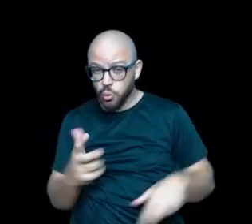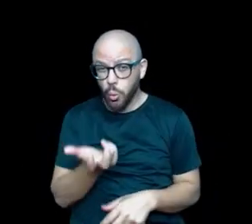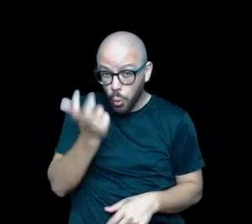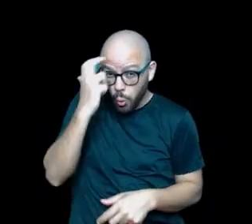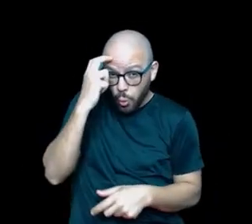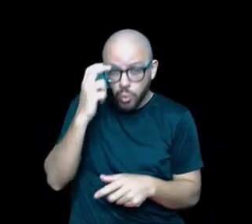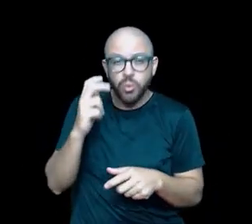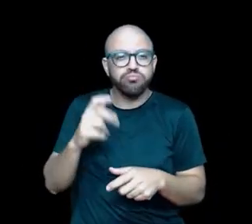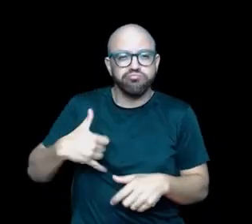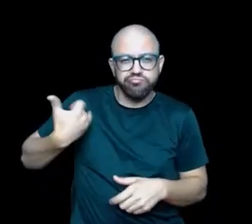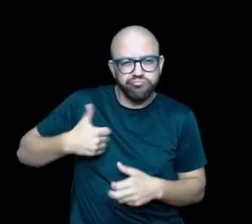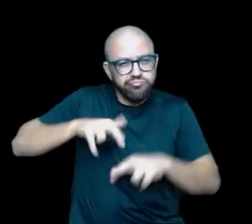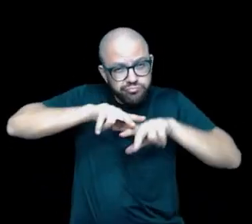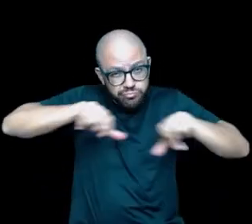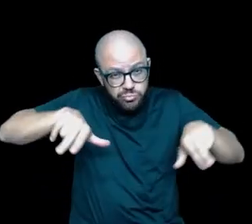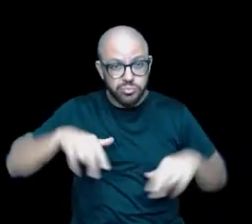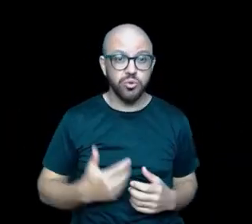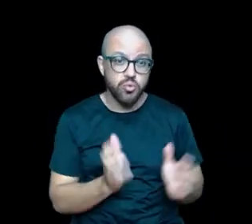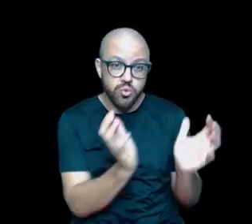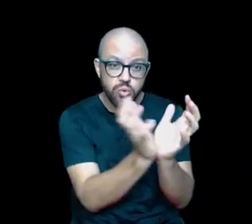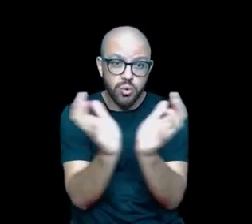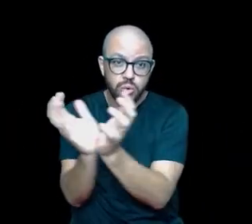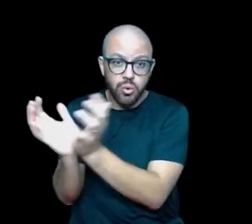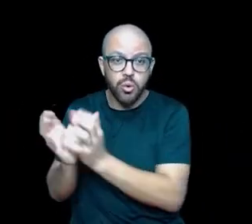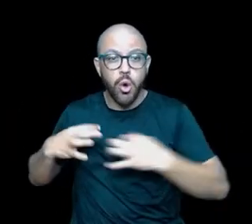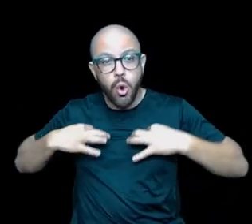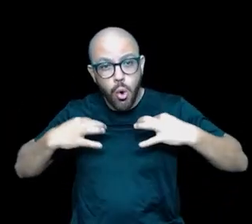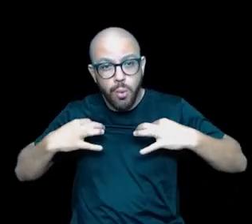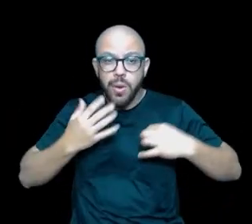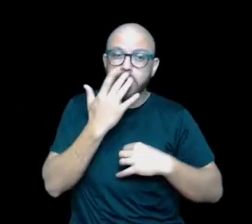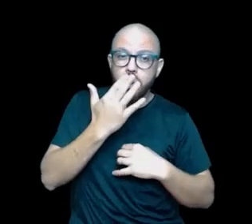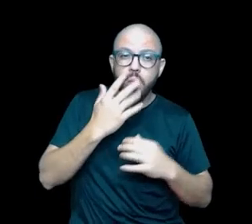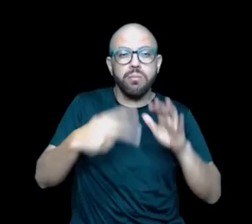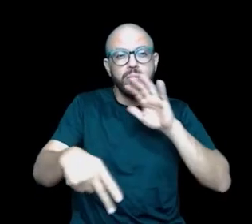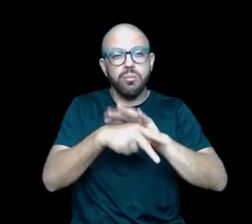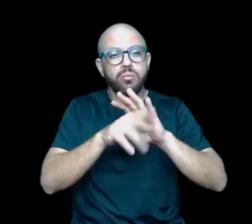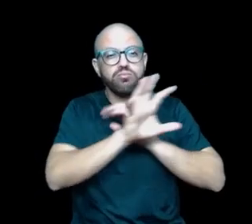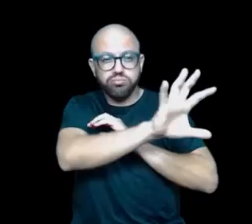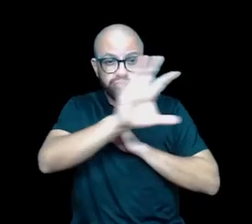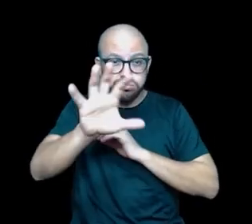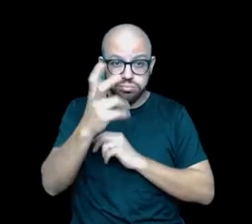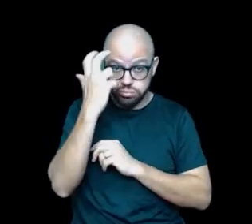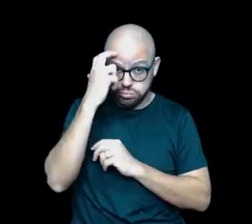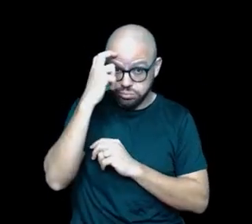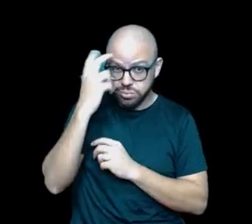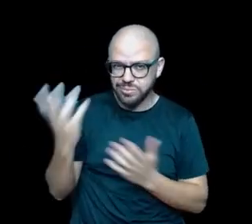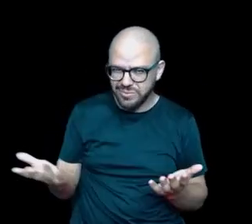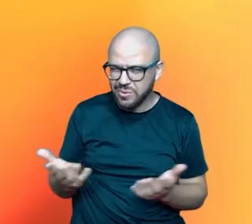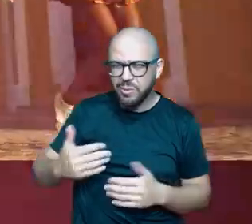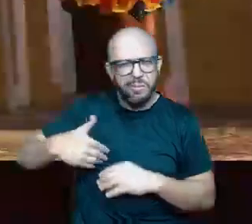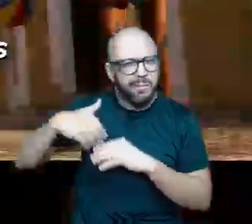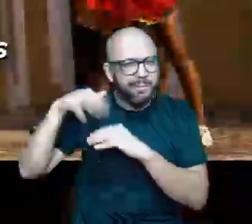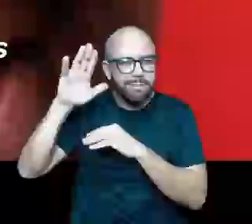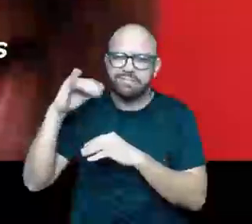vídeo é plural, com agentes culturais de todas as idades, etnias, roupas e figurinos coloridos próprios de cada expressão